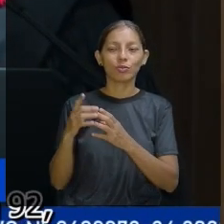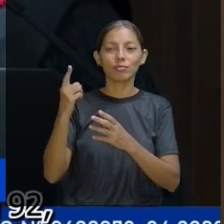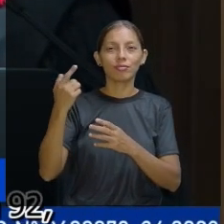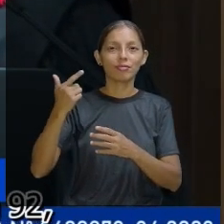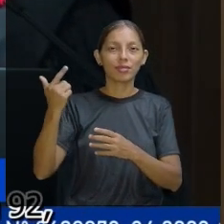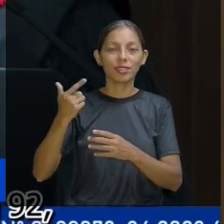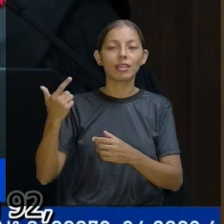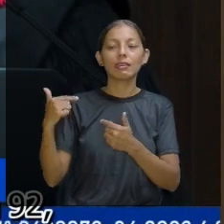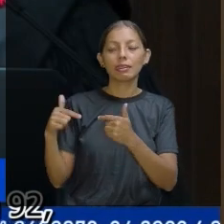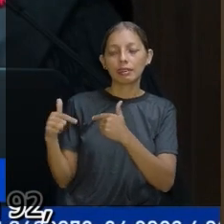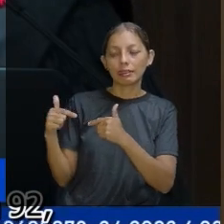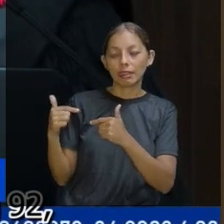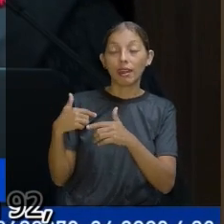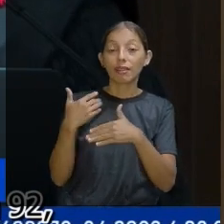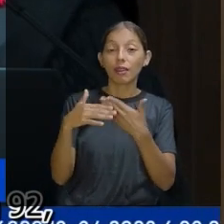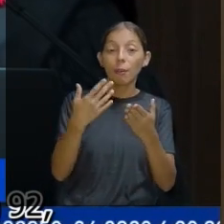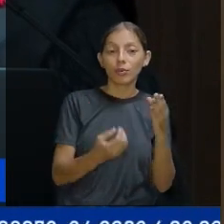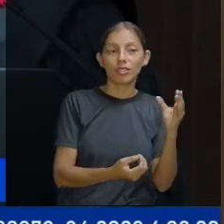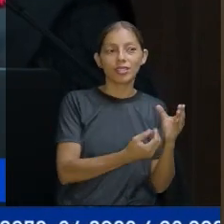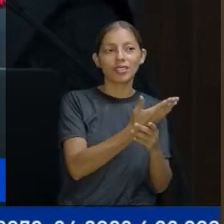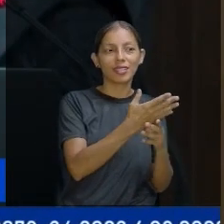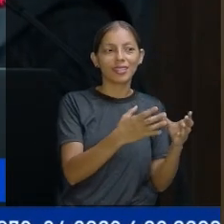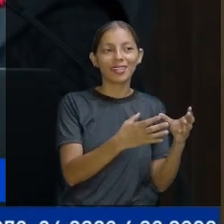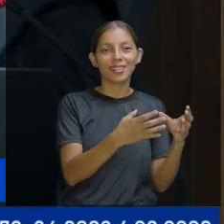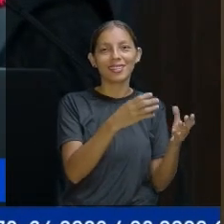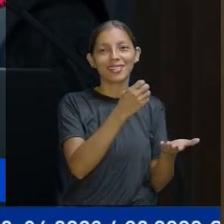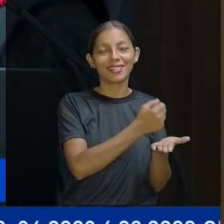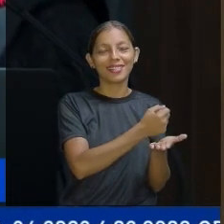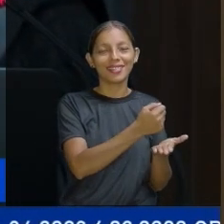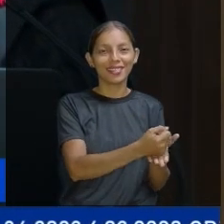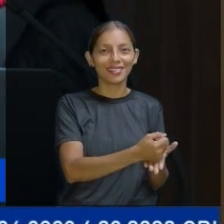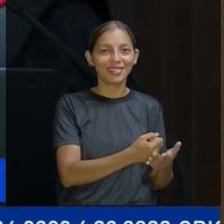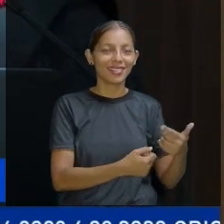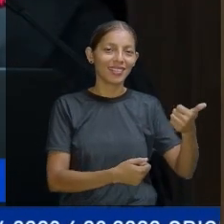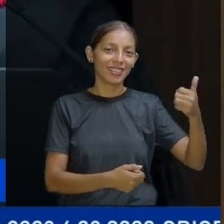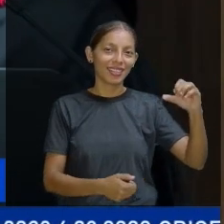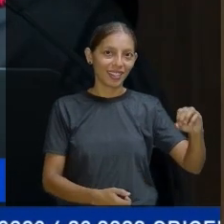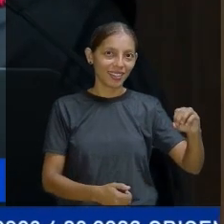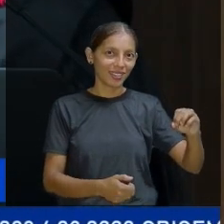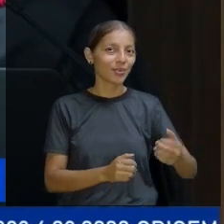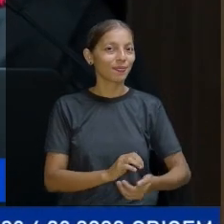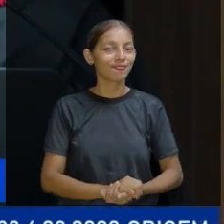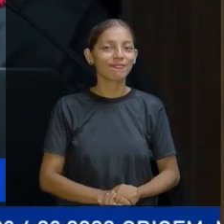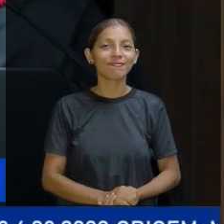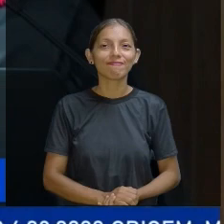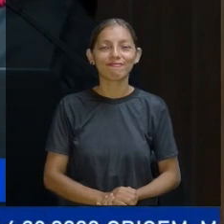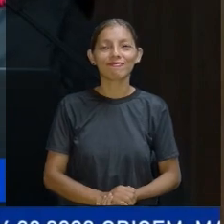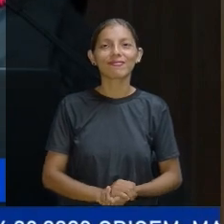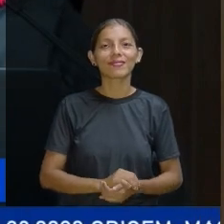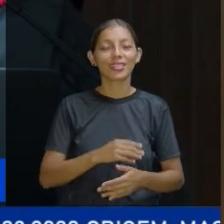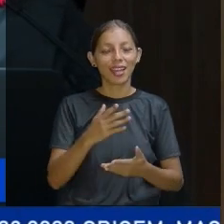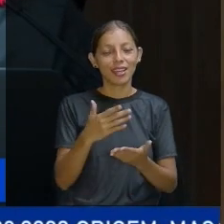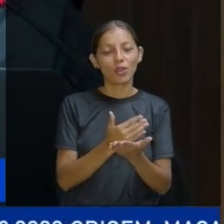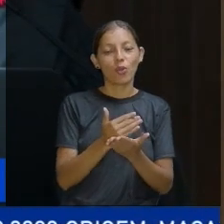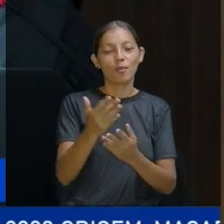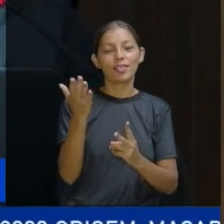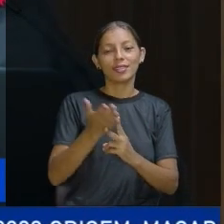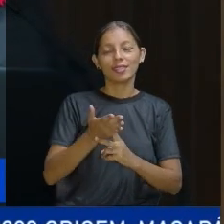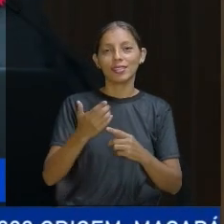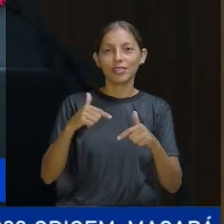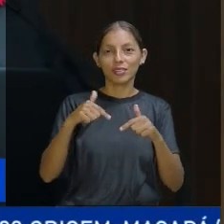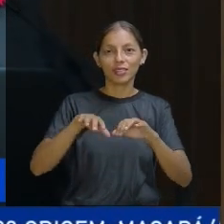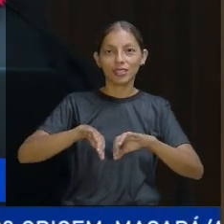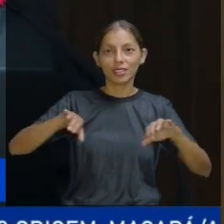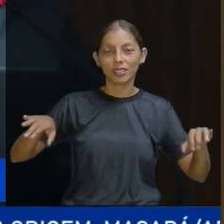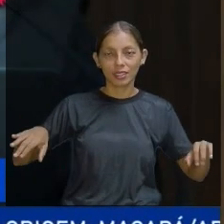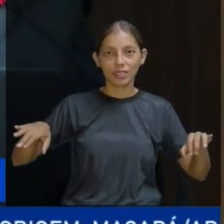92, eu não sou tão velho, mas eu já era juiz eleitoral. Eu fiz a eleição de 1992 e 1994 em